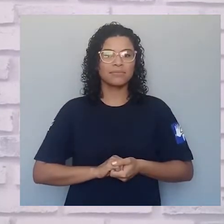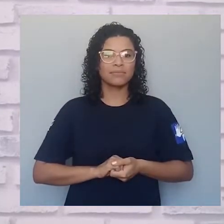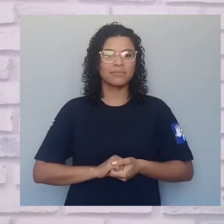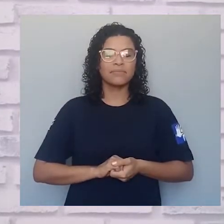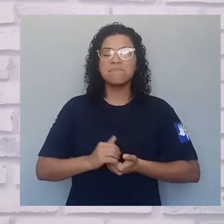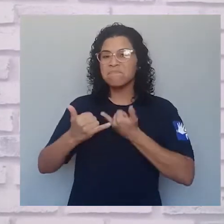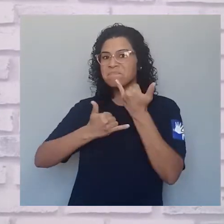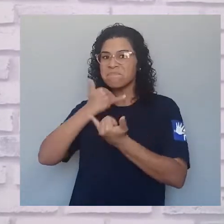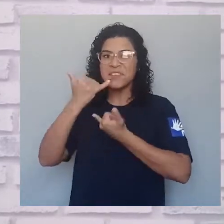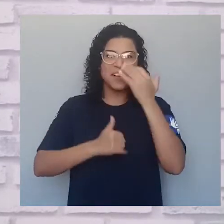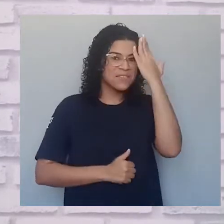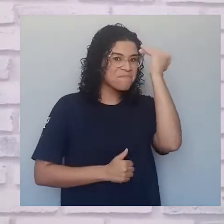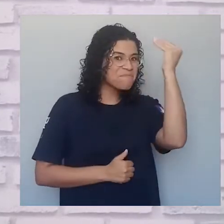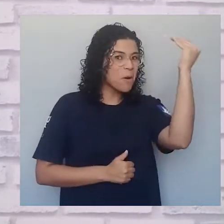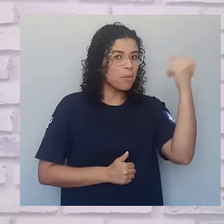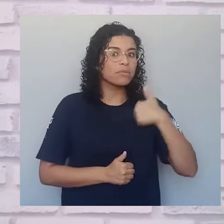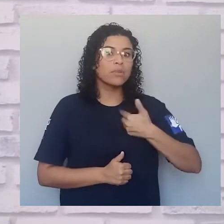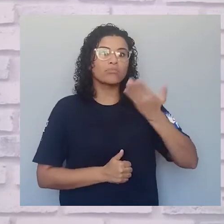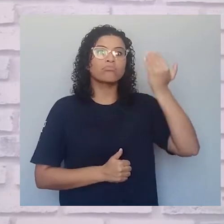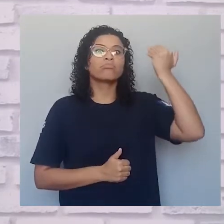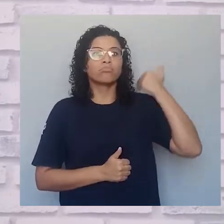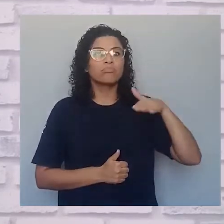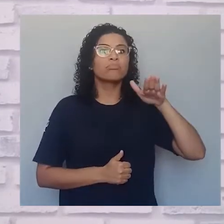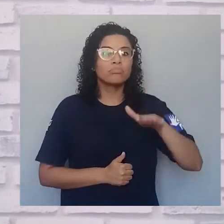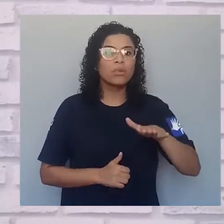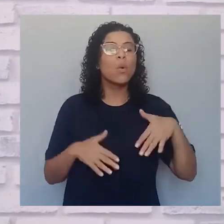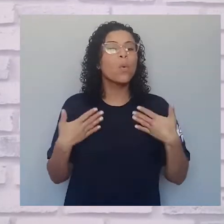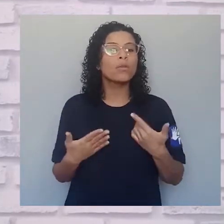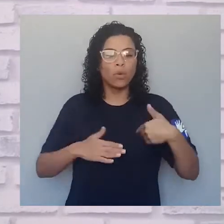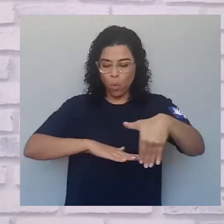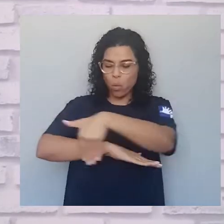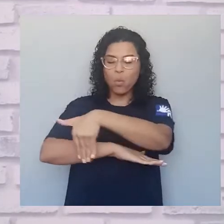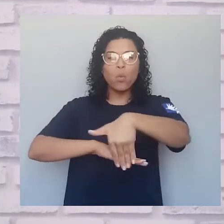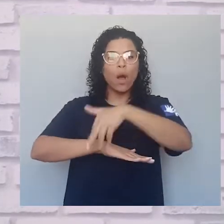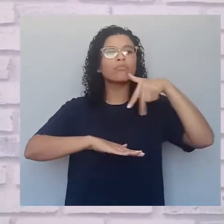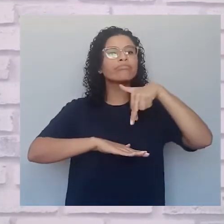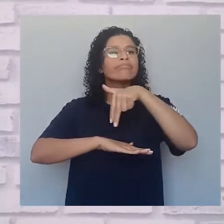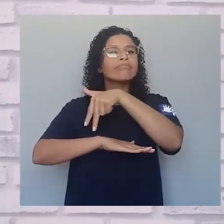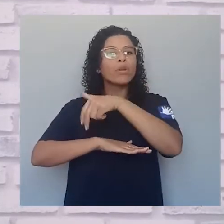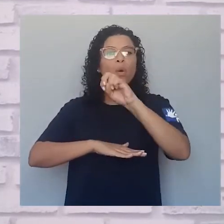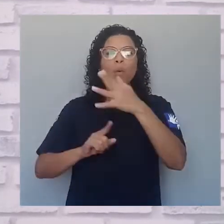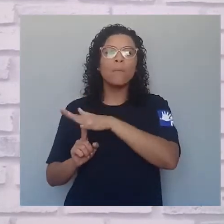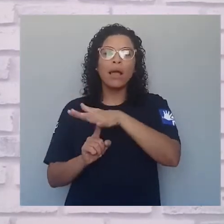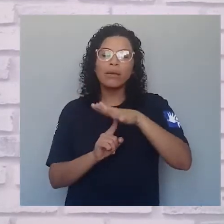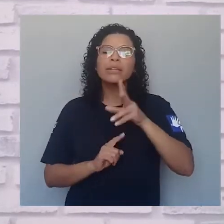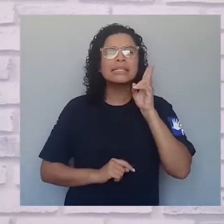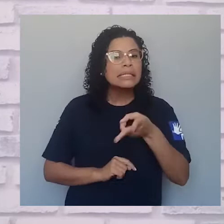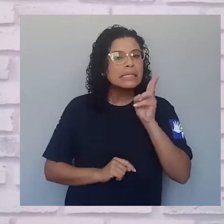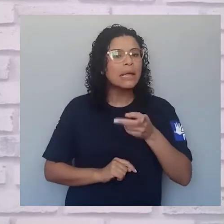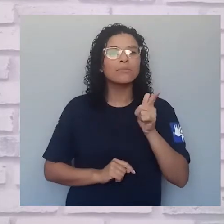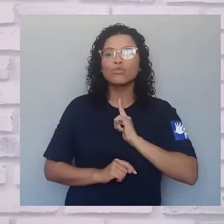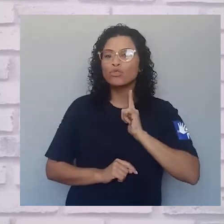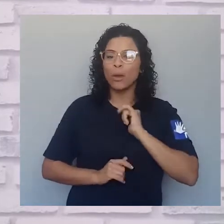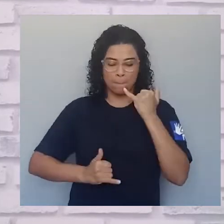era muito famosa quando eu era criança. Quando eu passava pelas ruas da cidade ou pelas praças aos domingos, tinha sempre